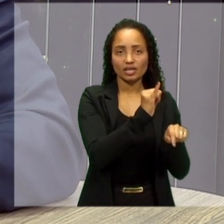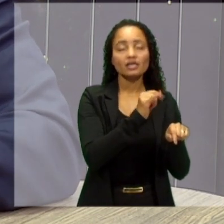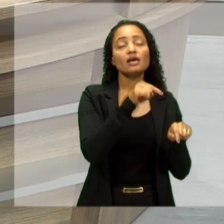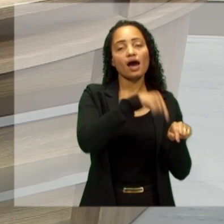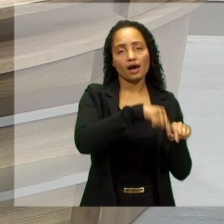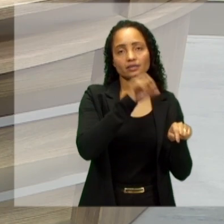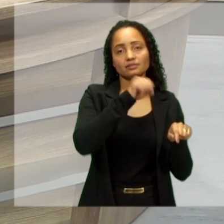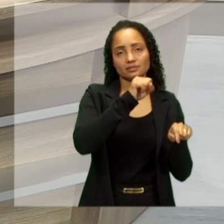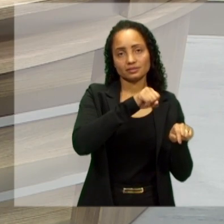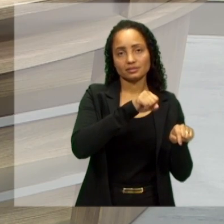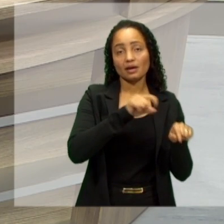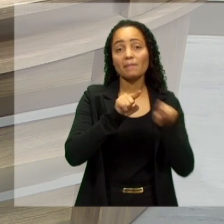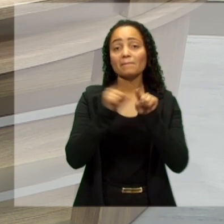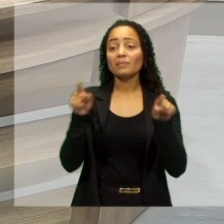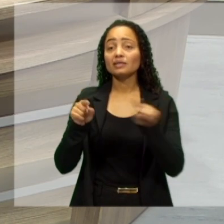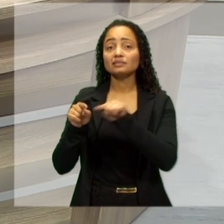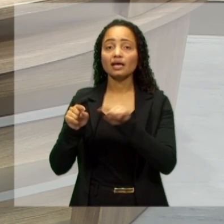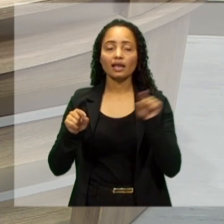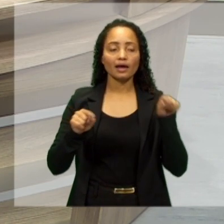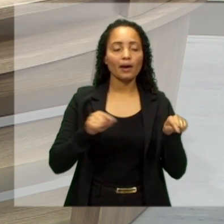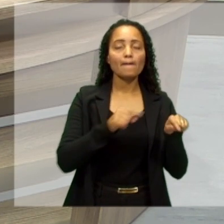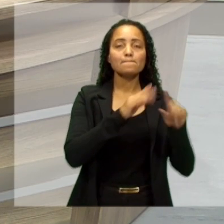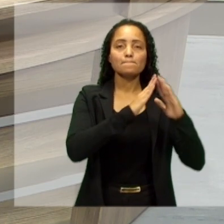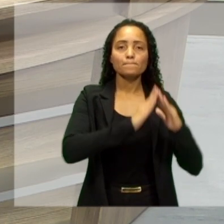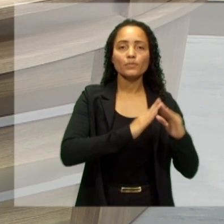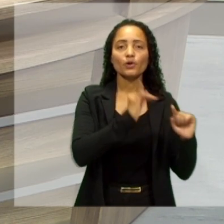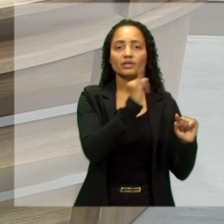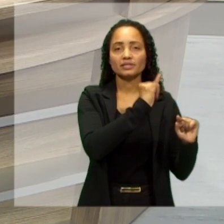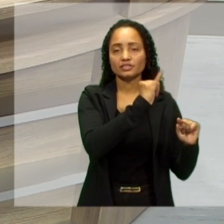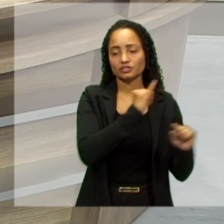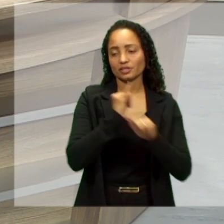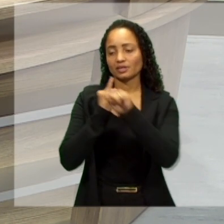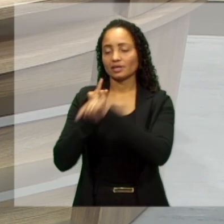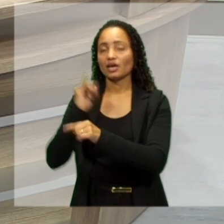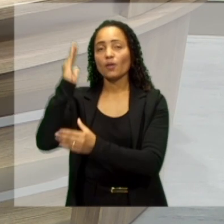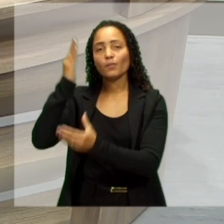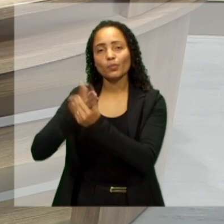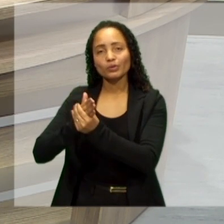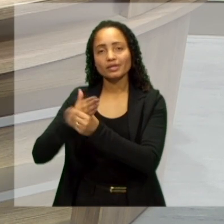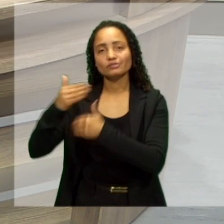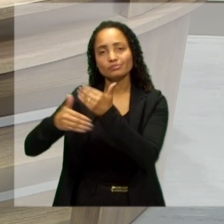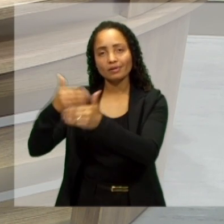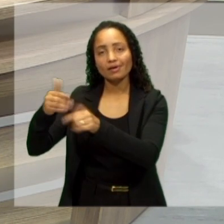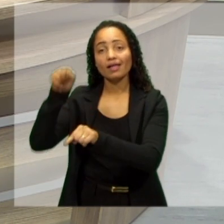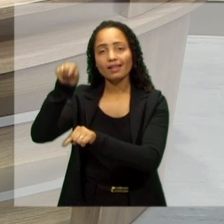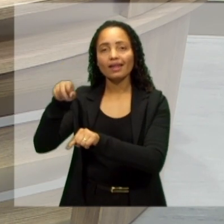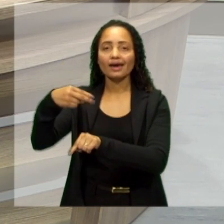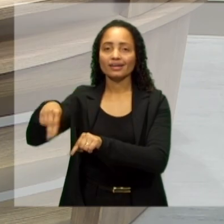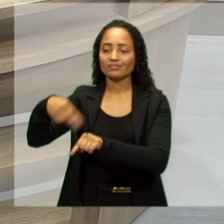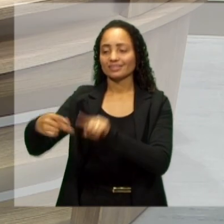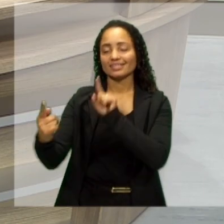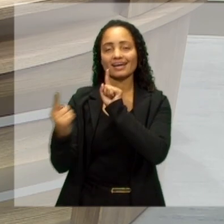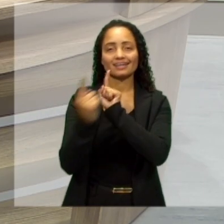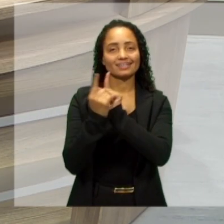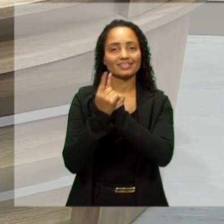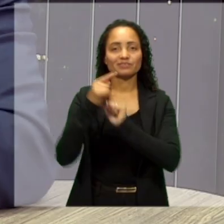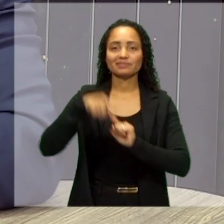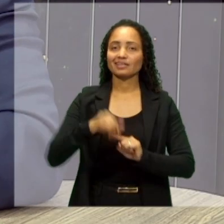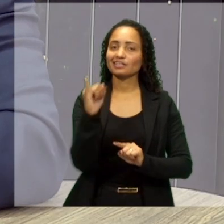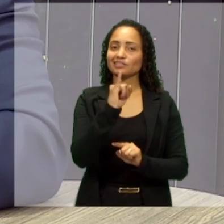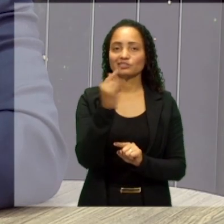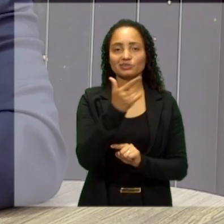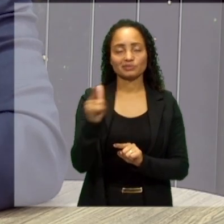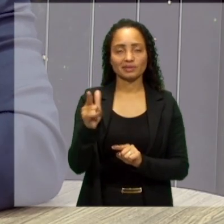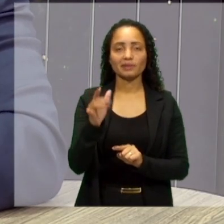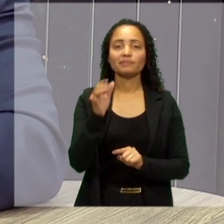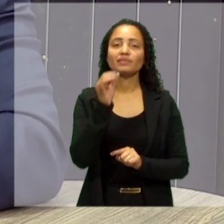ser atendida. Nas comarcas em que tem defensoria pública, de Santa Catarina ou do Brasil, caso